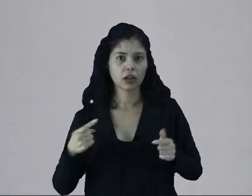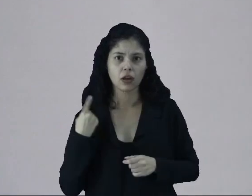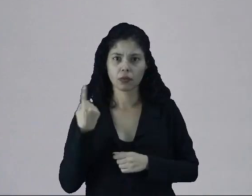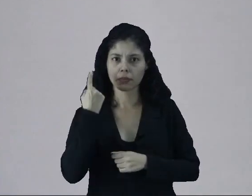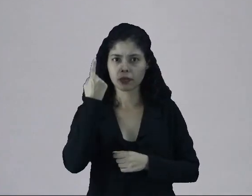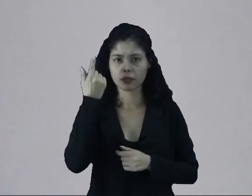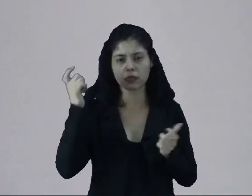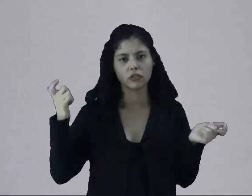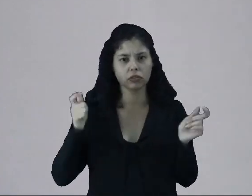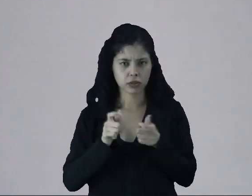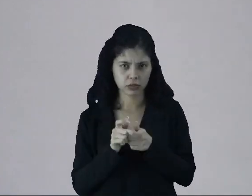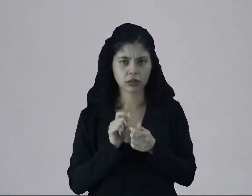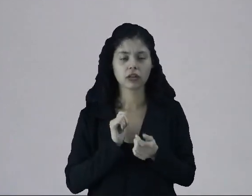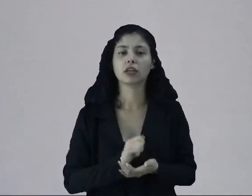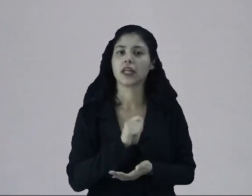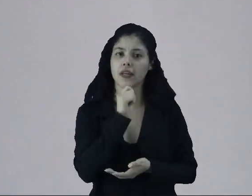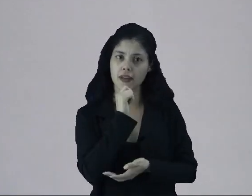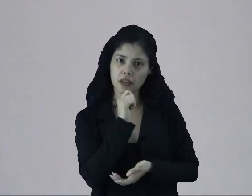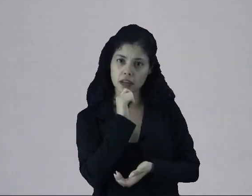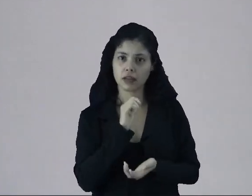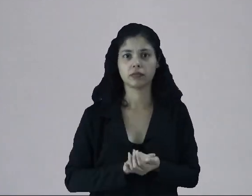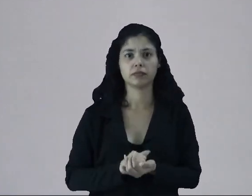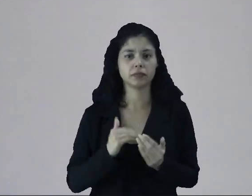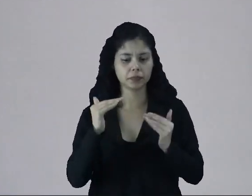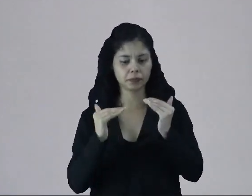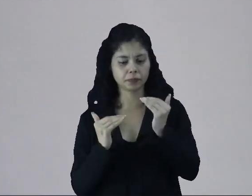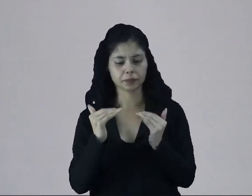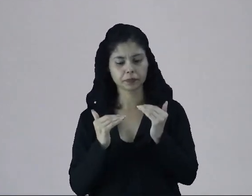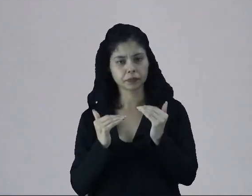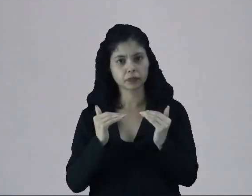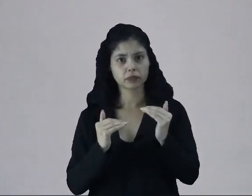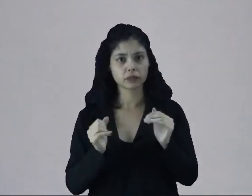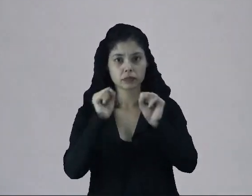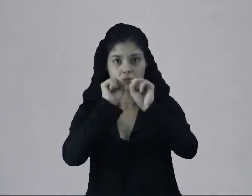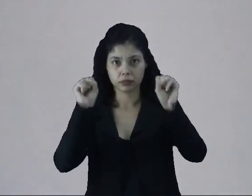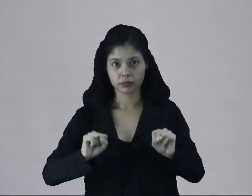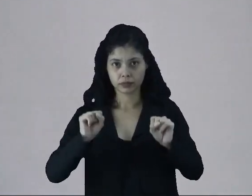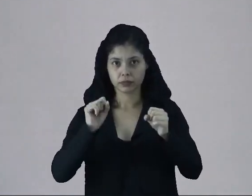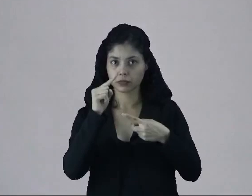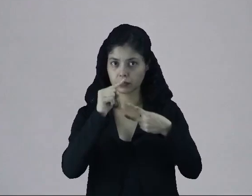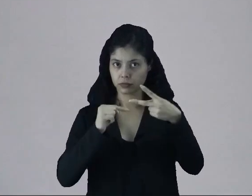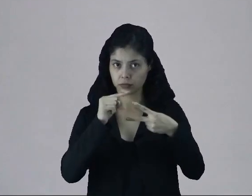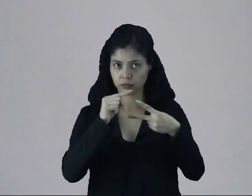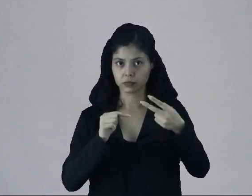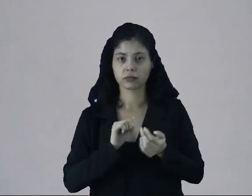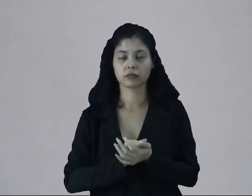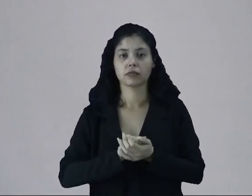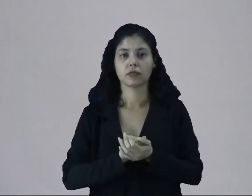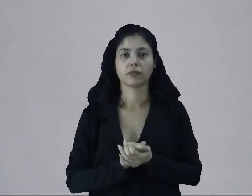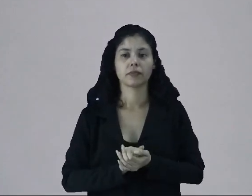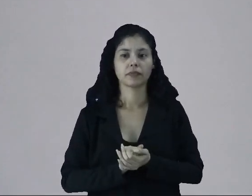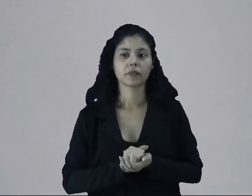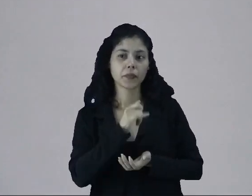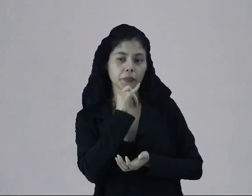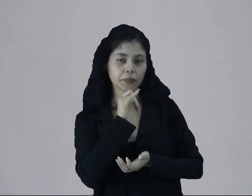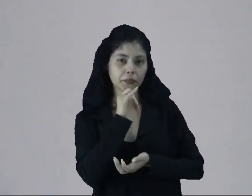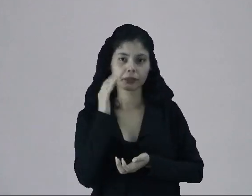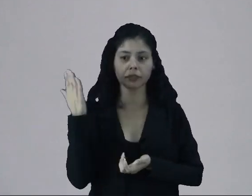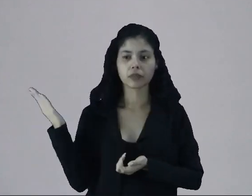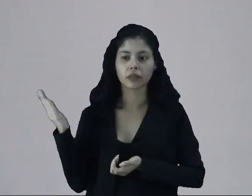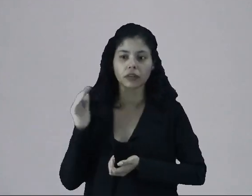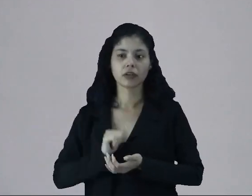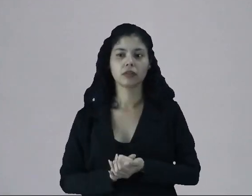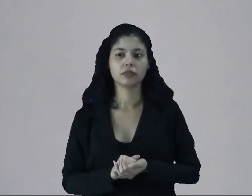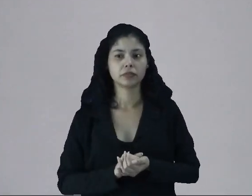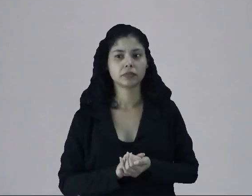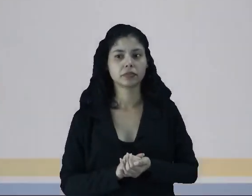vai estar diminuindo. E são esse equilíbrio entre dois sistemas que é a homeostase. Então, como exemplo também da